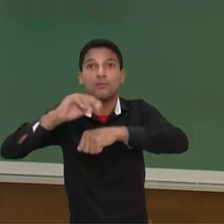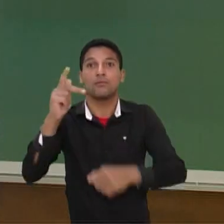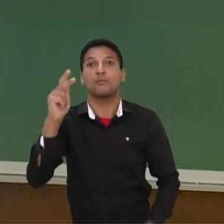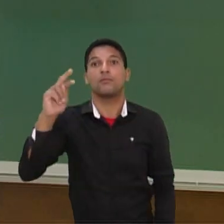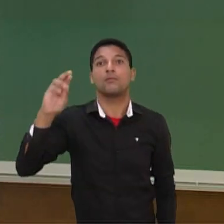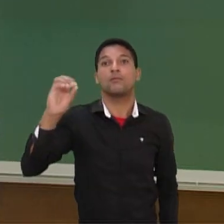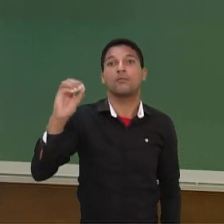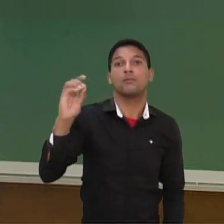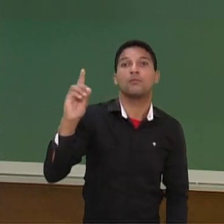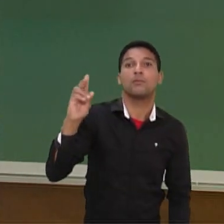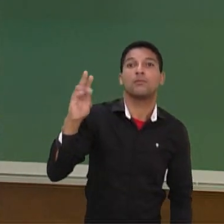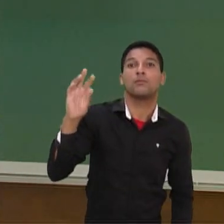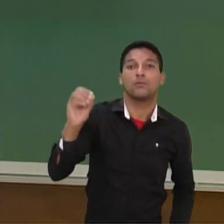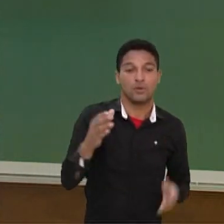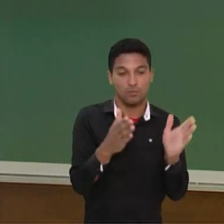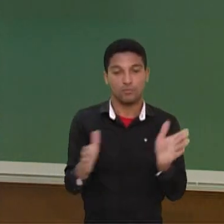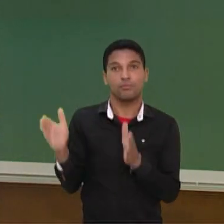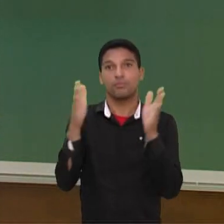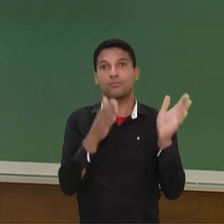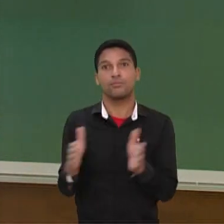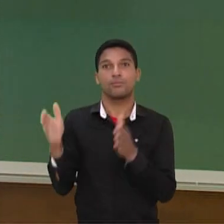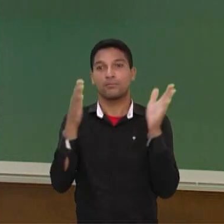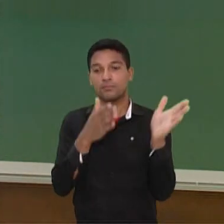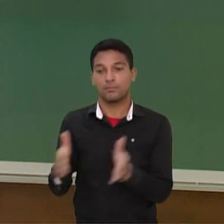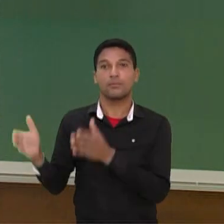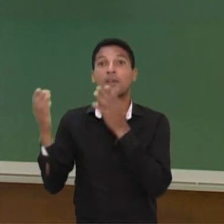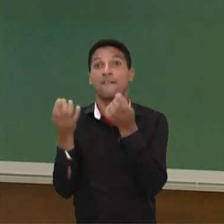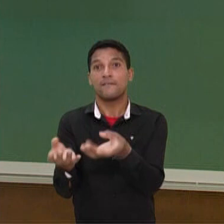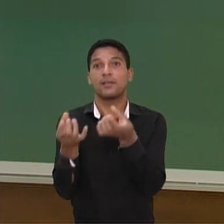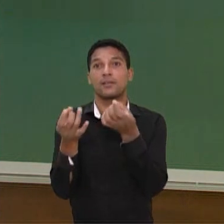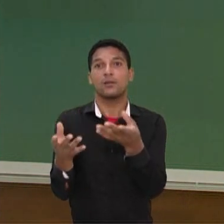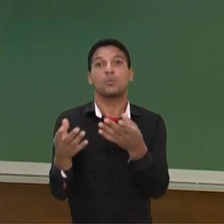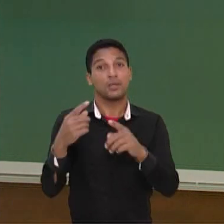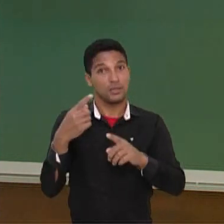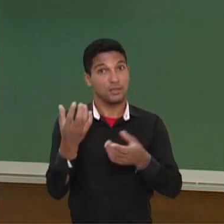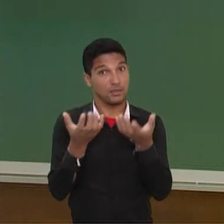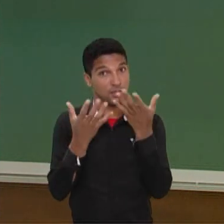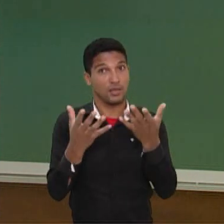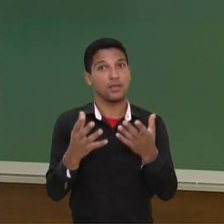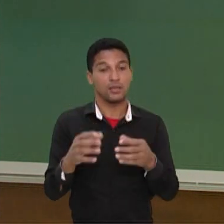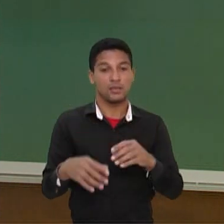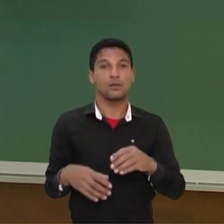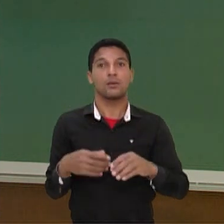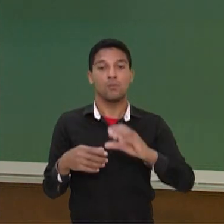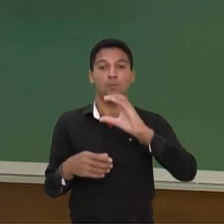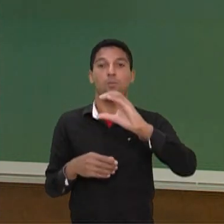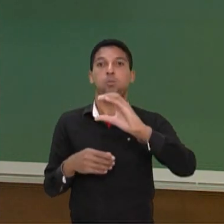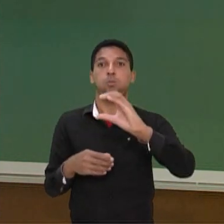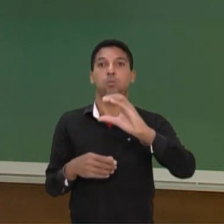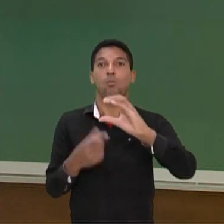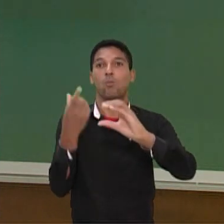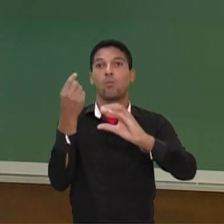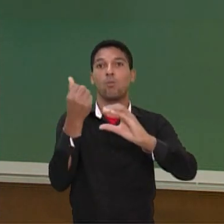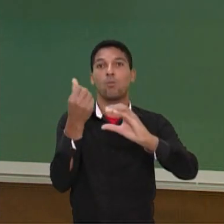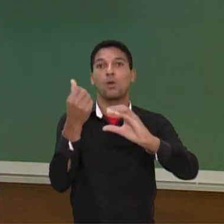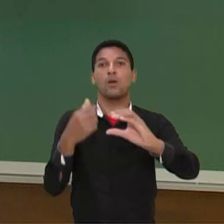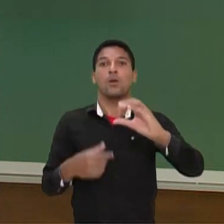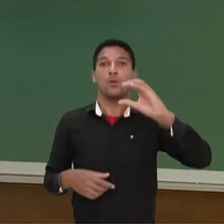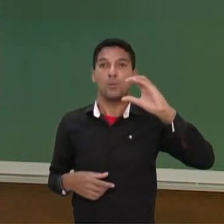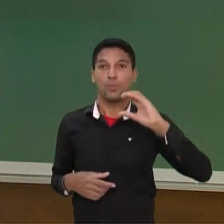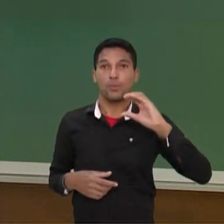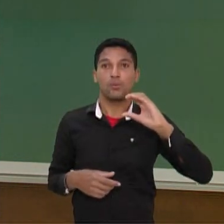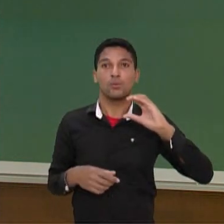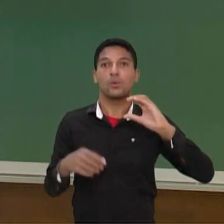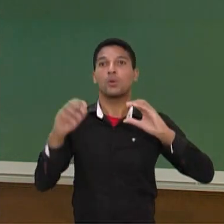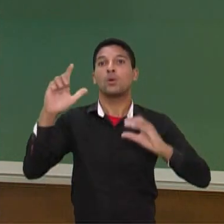A quantidade de produtos vendidos para que se obtenha um lucro de R$160. Se ele me deu o lucro, né, R$160, onde que eu vou